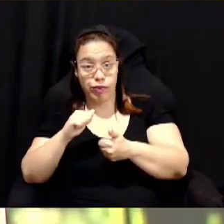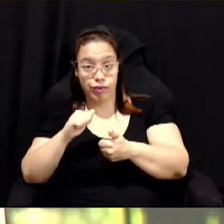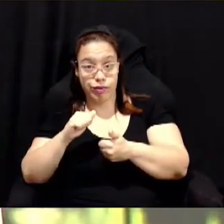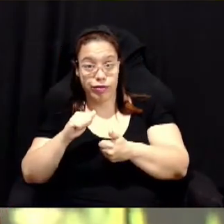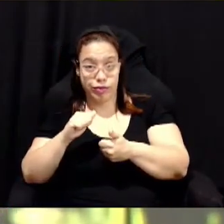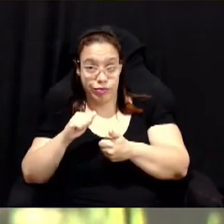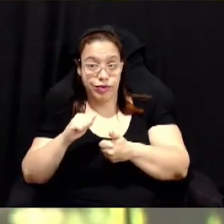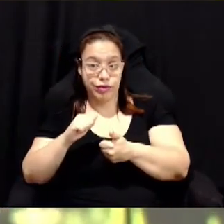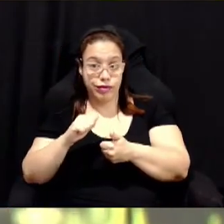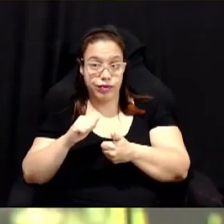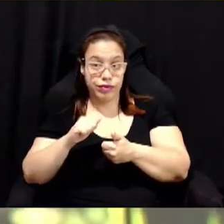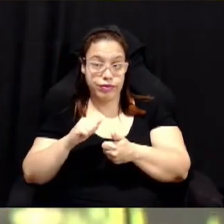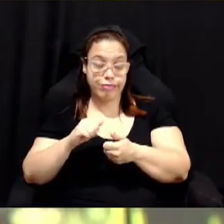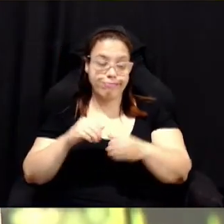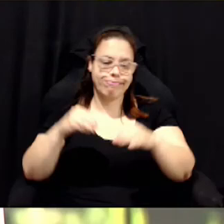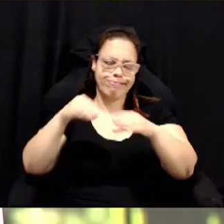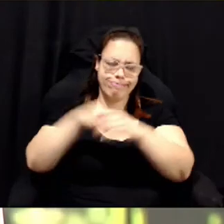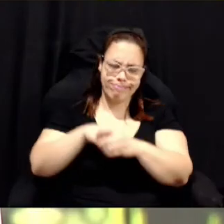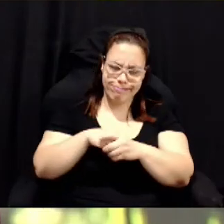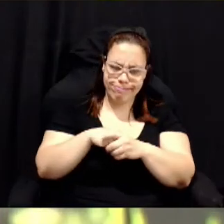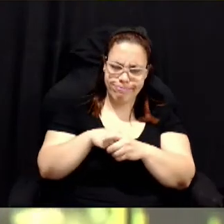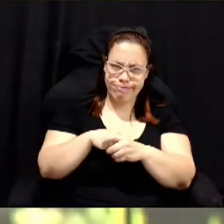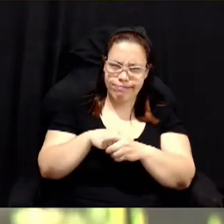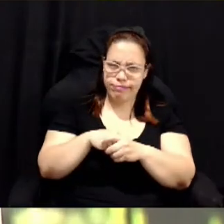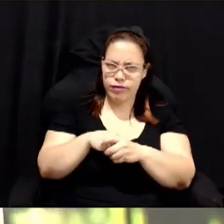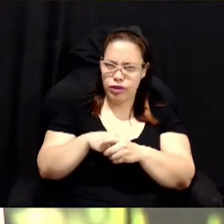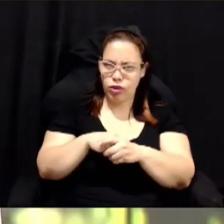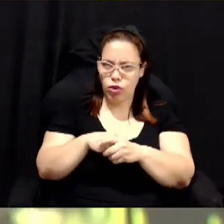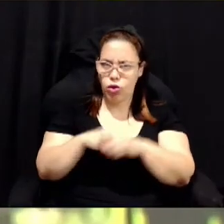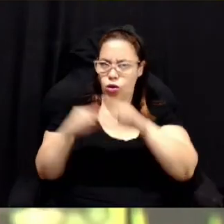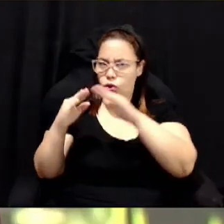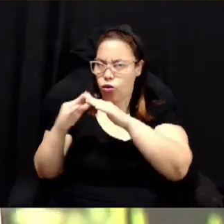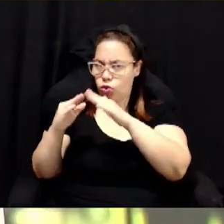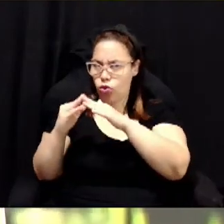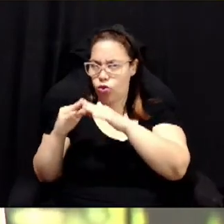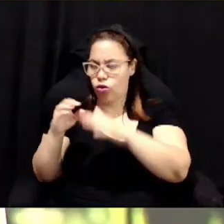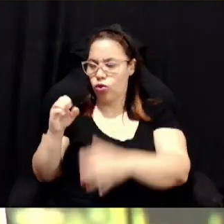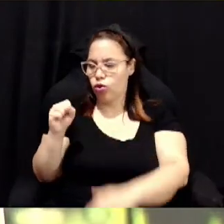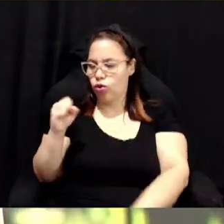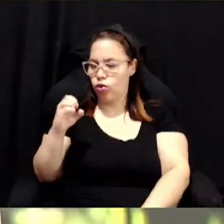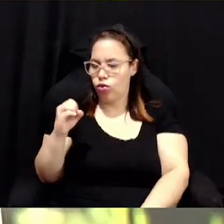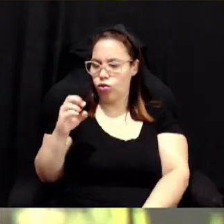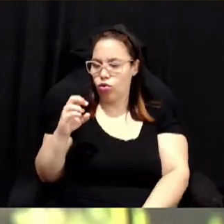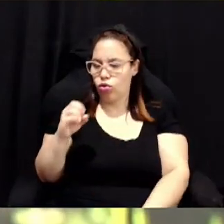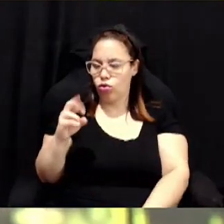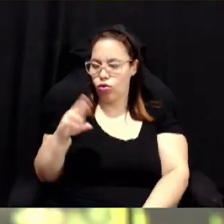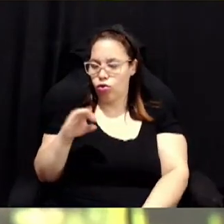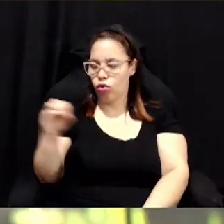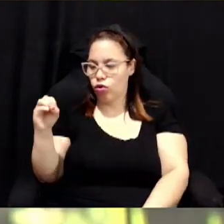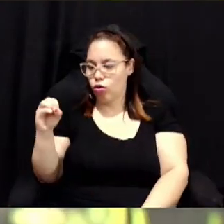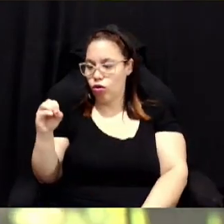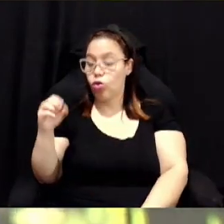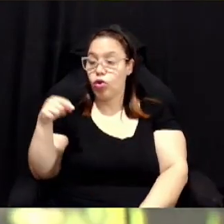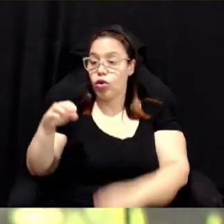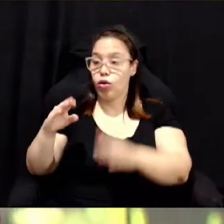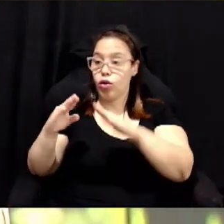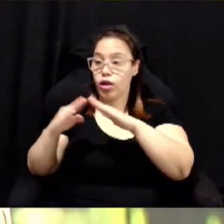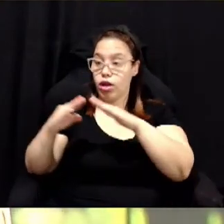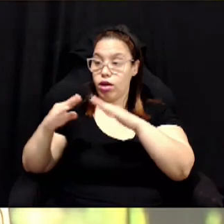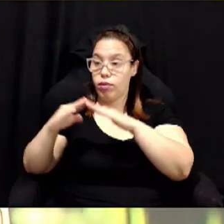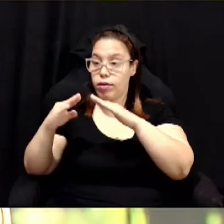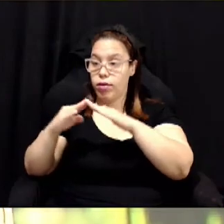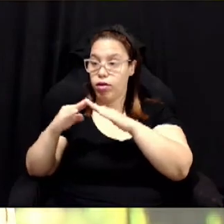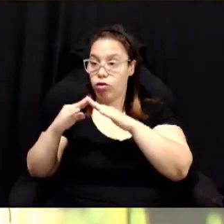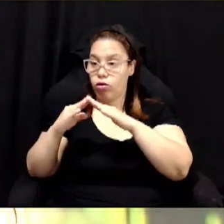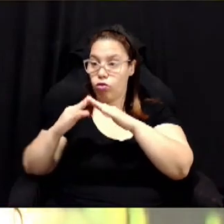Entrei na canoagem através de um acampamento que nós fomos fazer em Socorro. Esse acampamento em Socorro, ele nos proporcionou